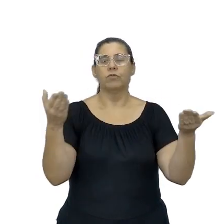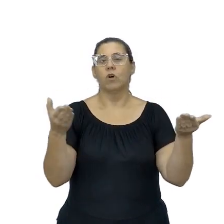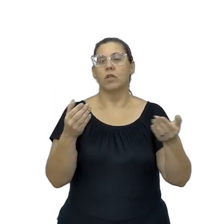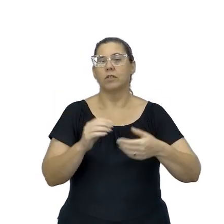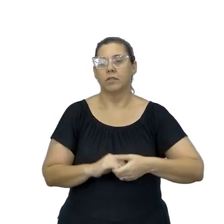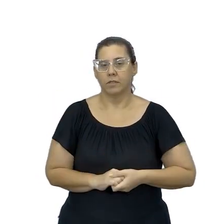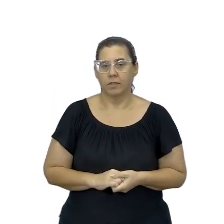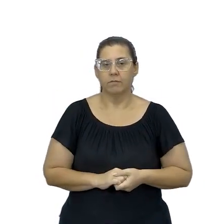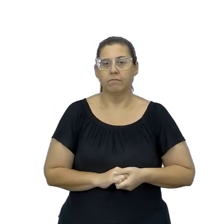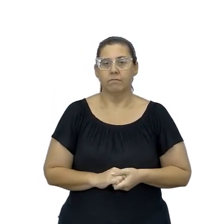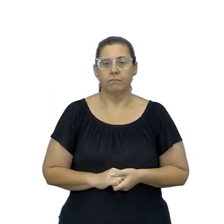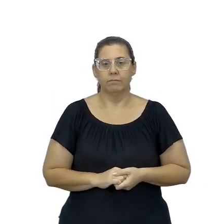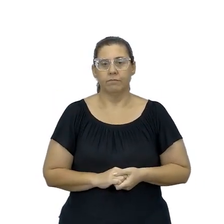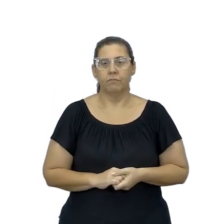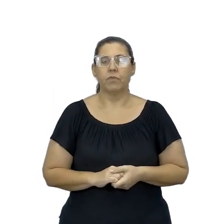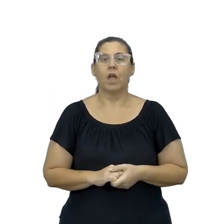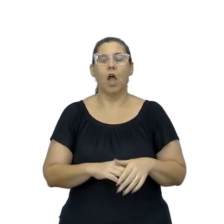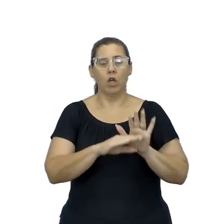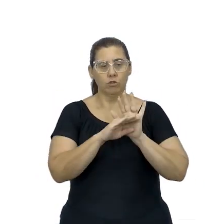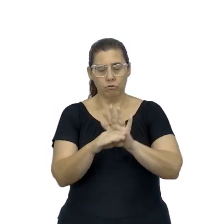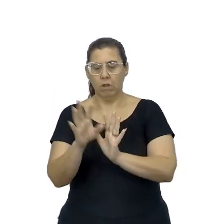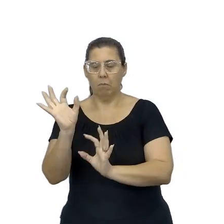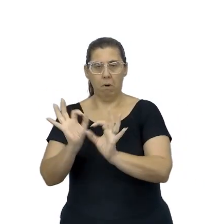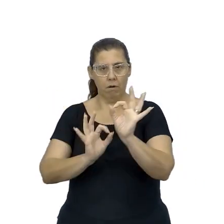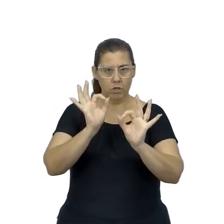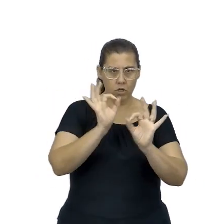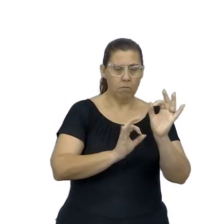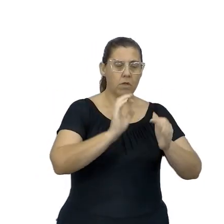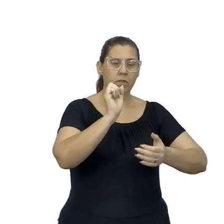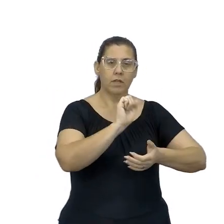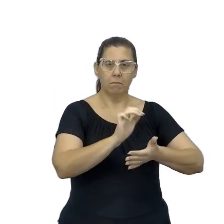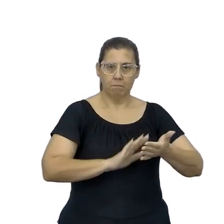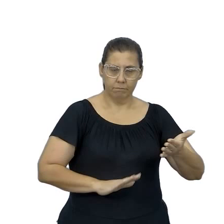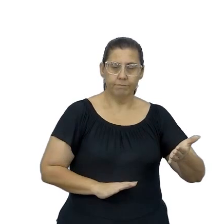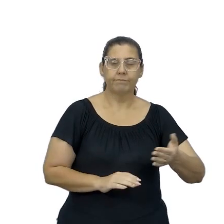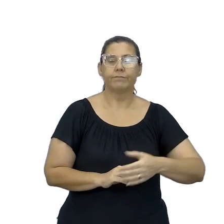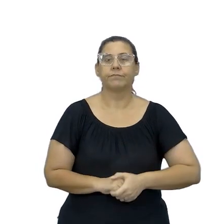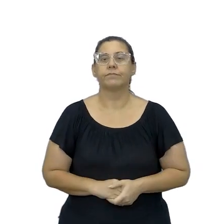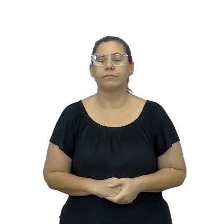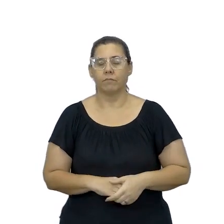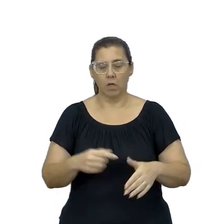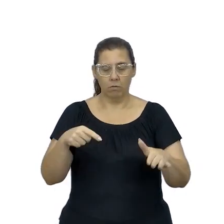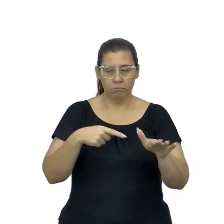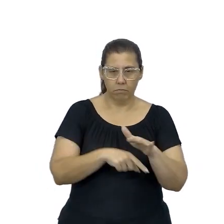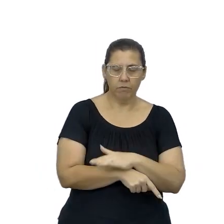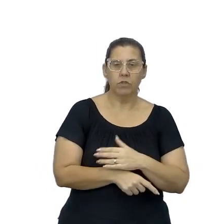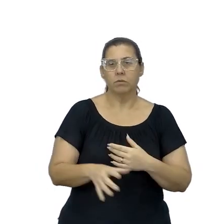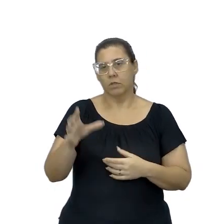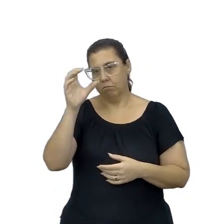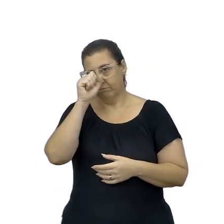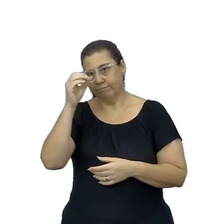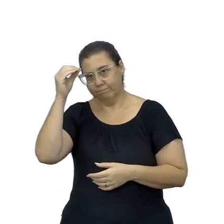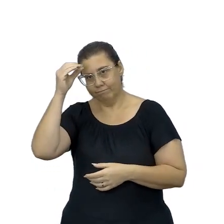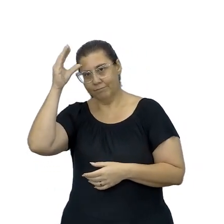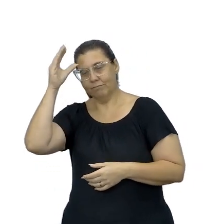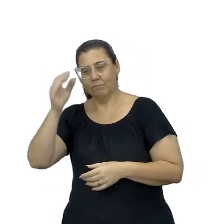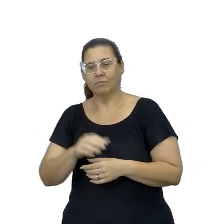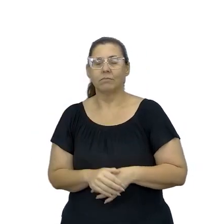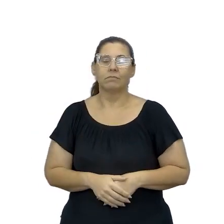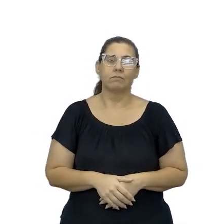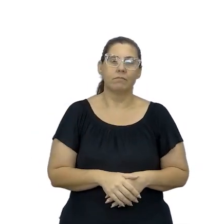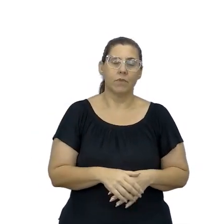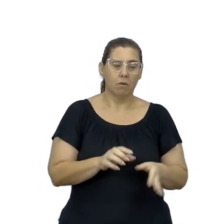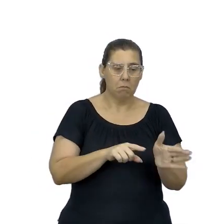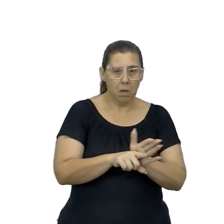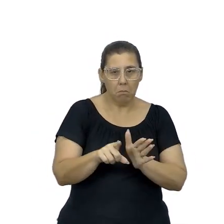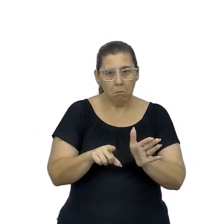é favorecer o planejamento de atividades de recuperação e de aprofundamento das aprendizagens, a partir de abordagens